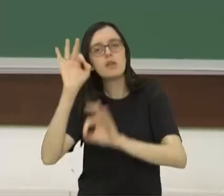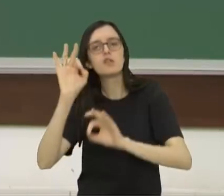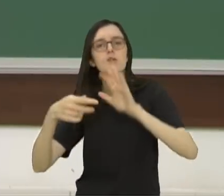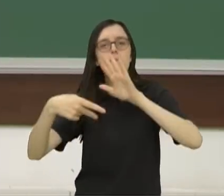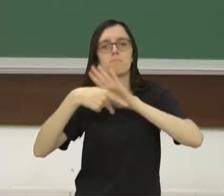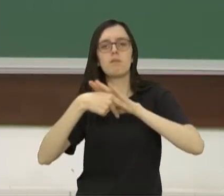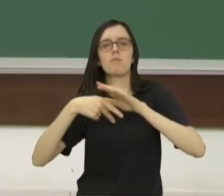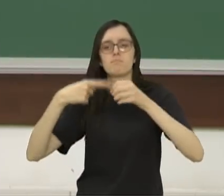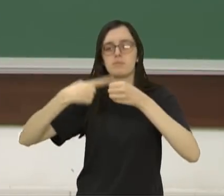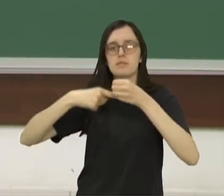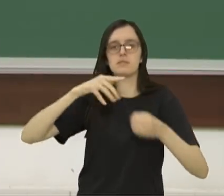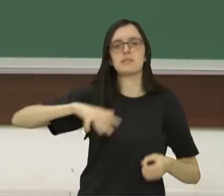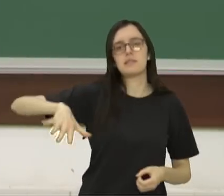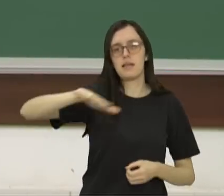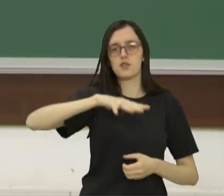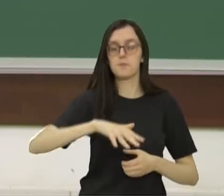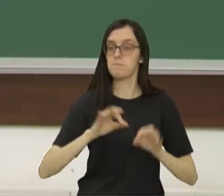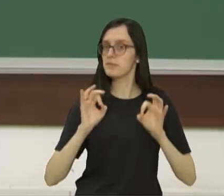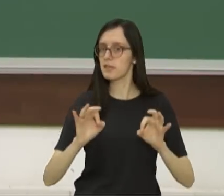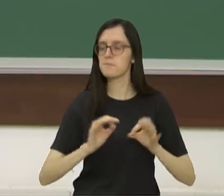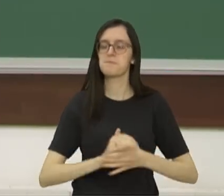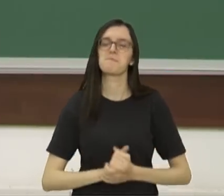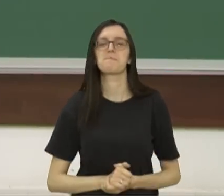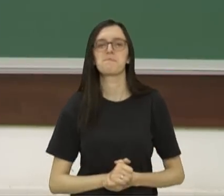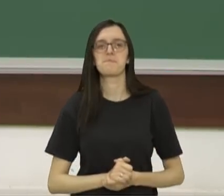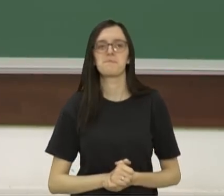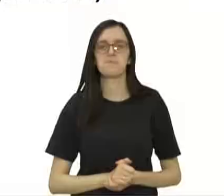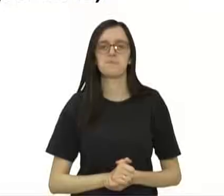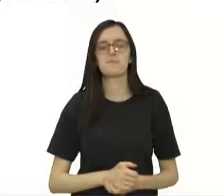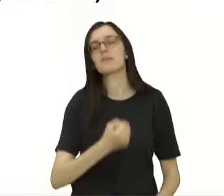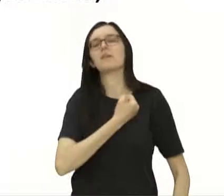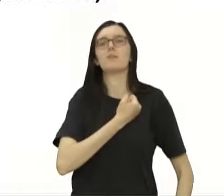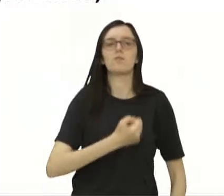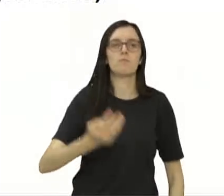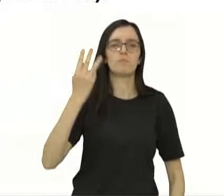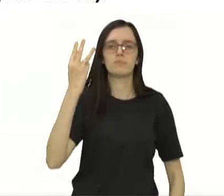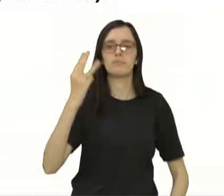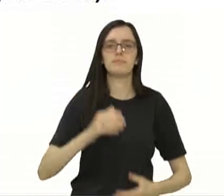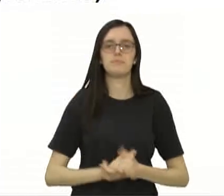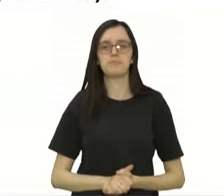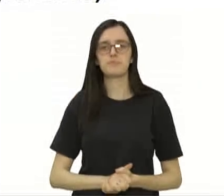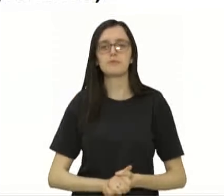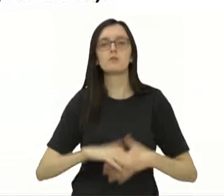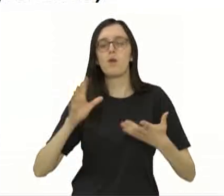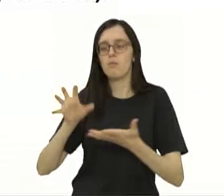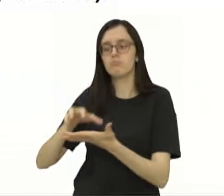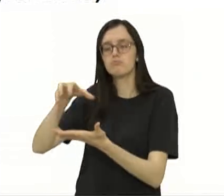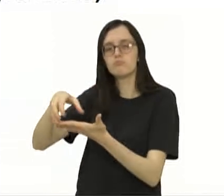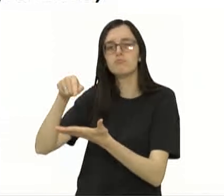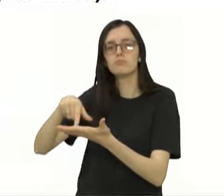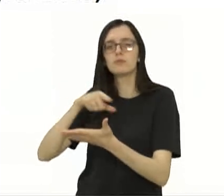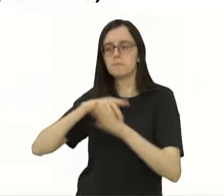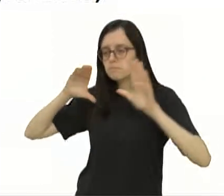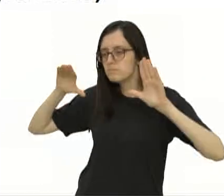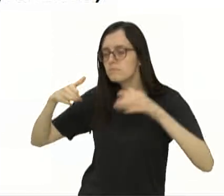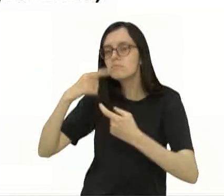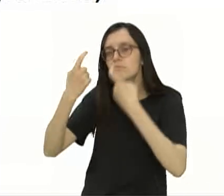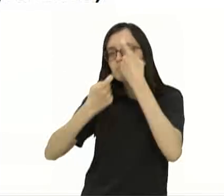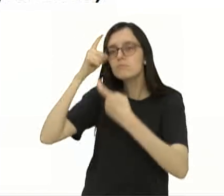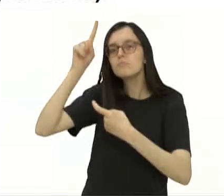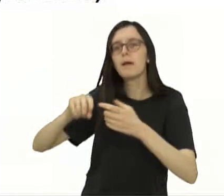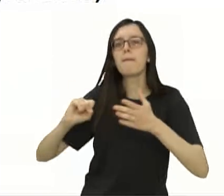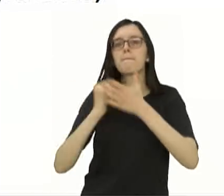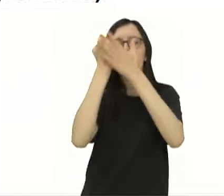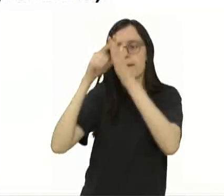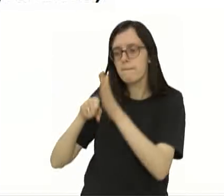da urbanização das cidades. Certo? Então, vamos lá. Número 3. Qual agência tem especial preocupação com